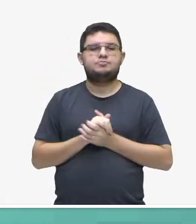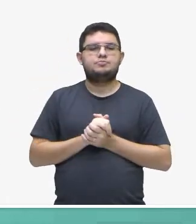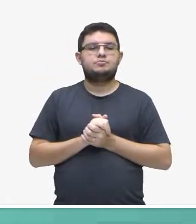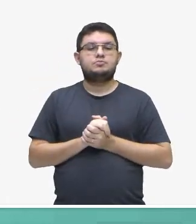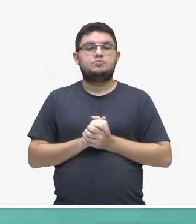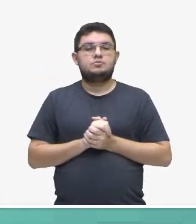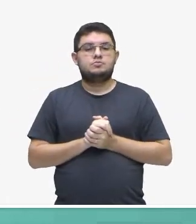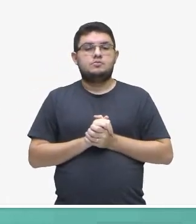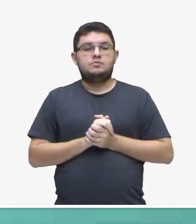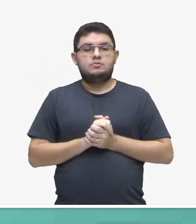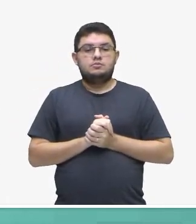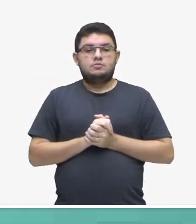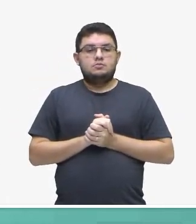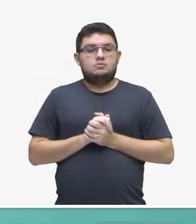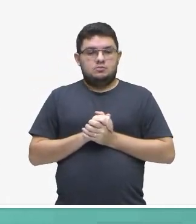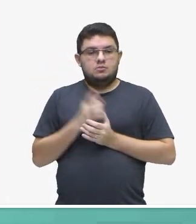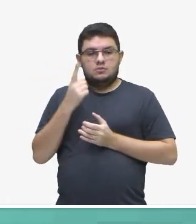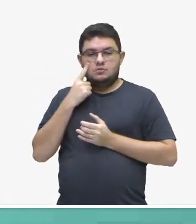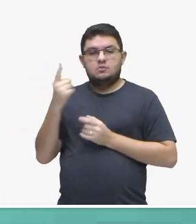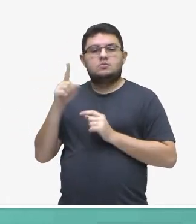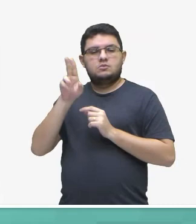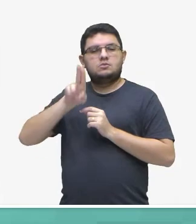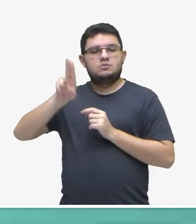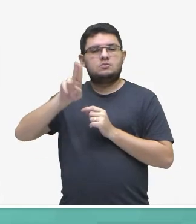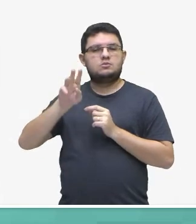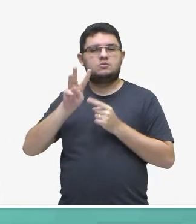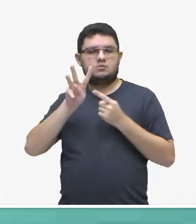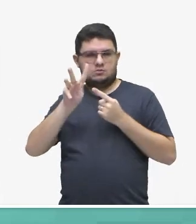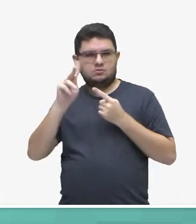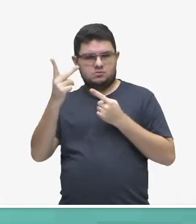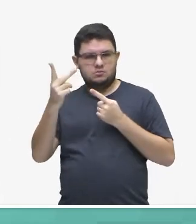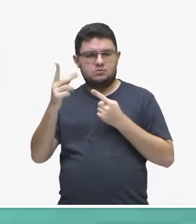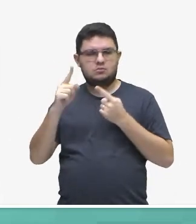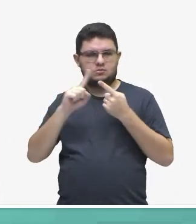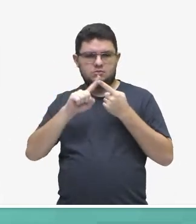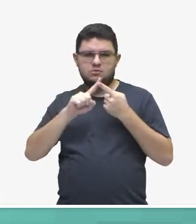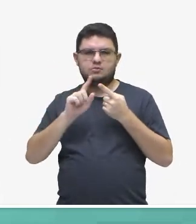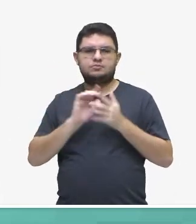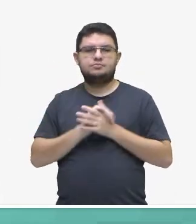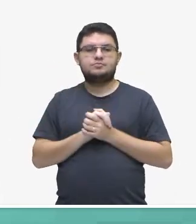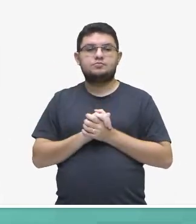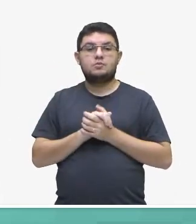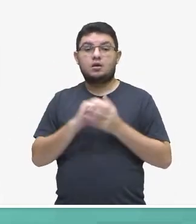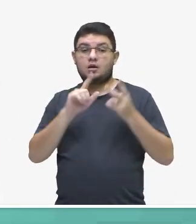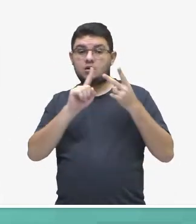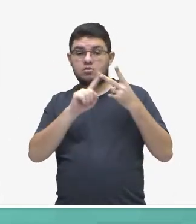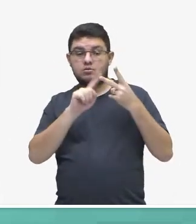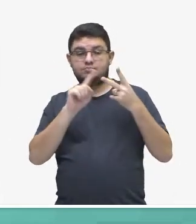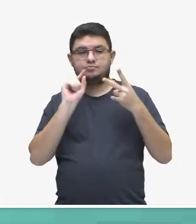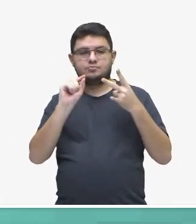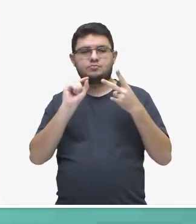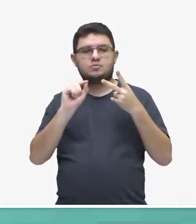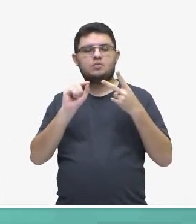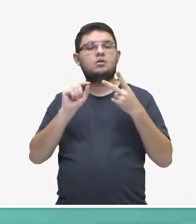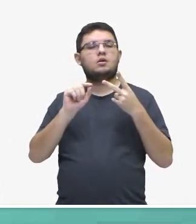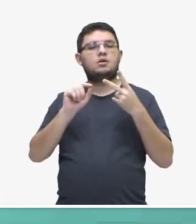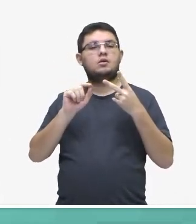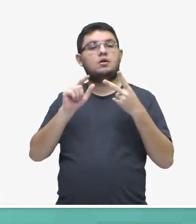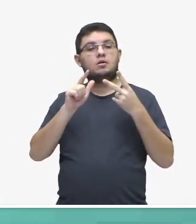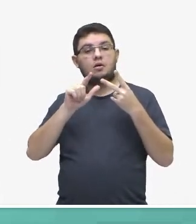question com a double age word who. Agora nós vamos trabalhar com a próxima, que na ordem ali é o where. Vamos